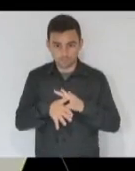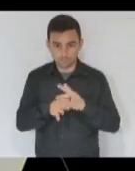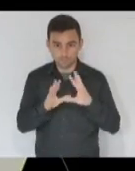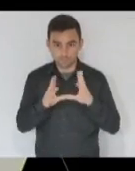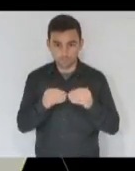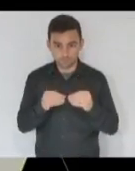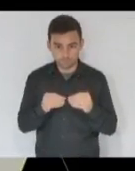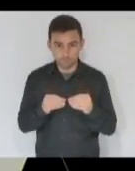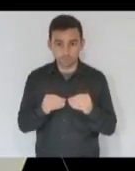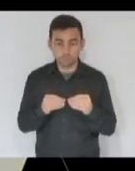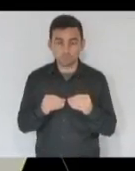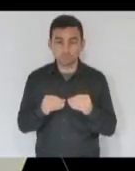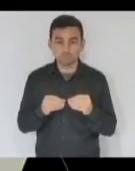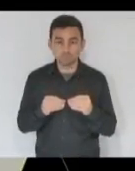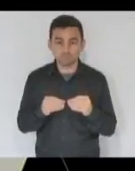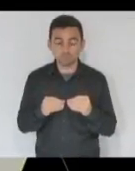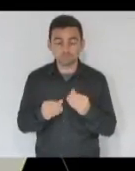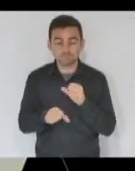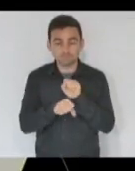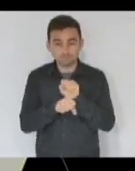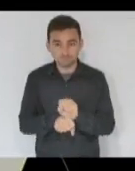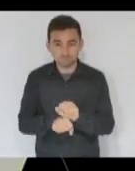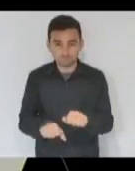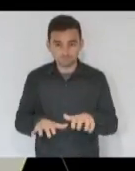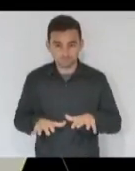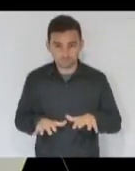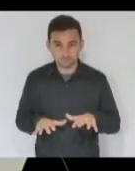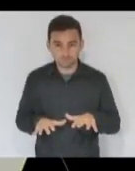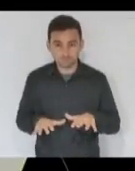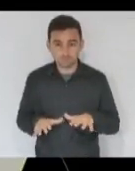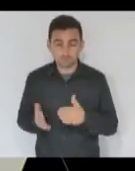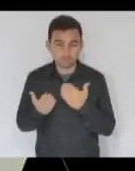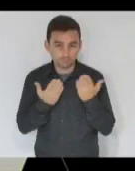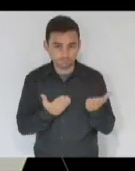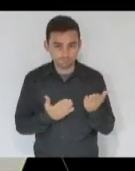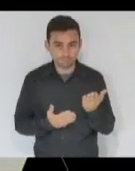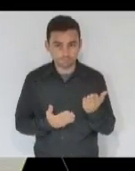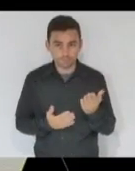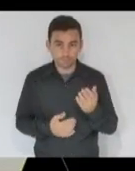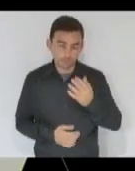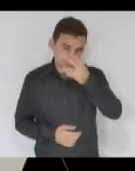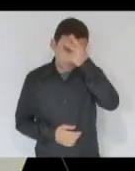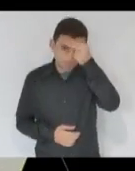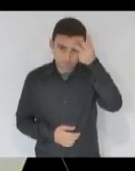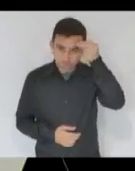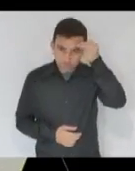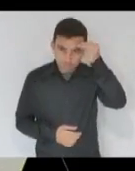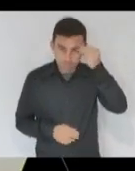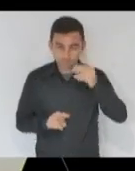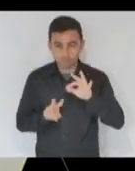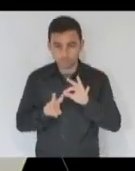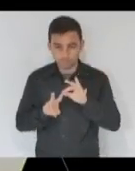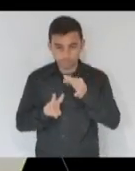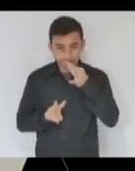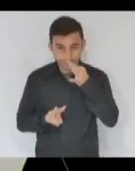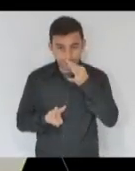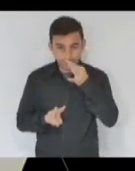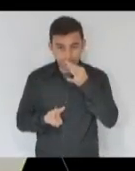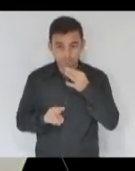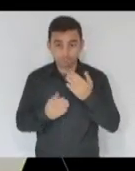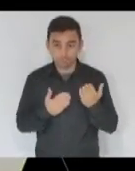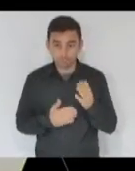partidos, suspendeu a sessão a fim de que o senhor prefeito do município de Videira, Dorival